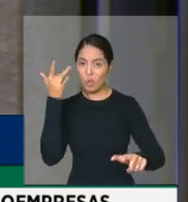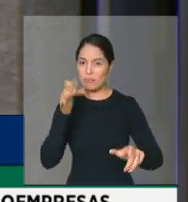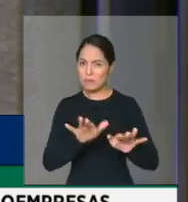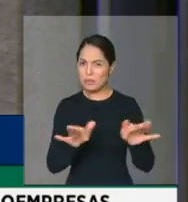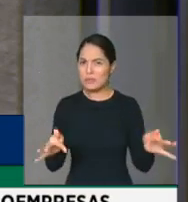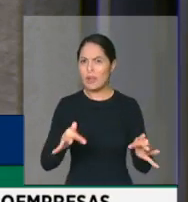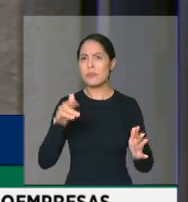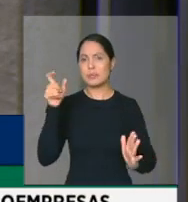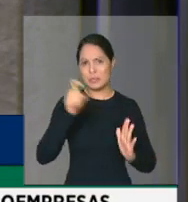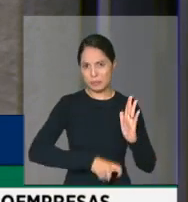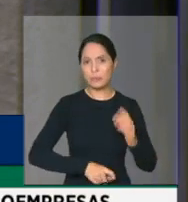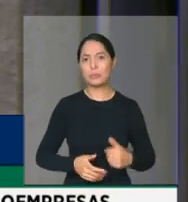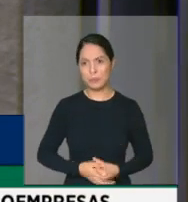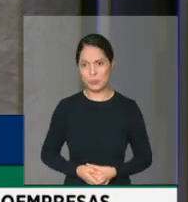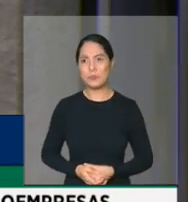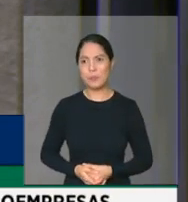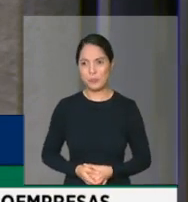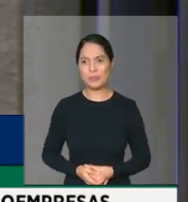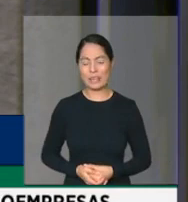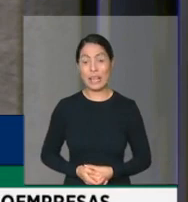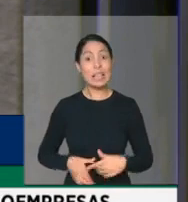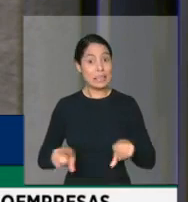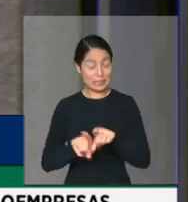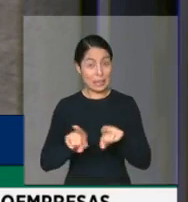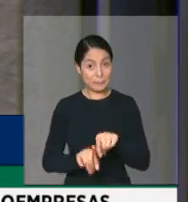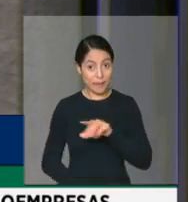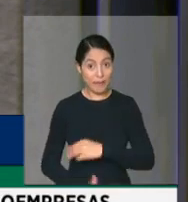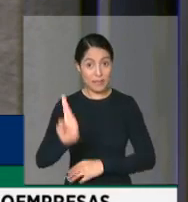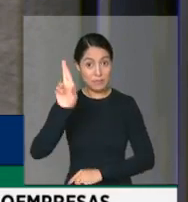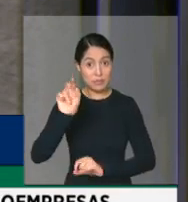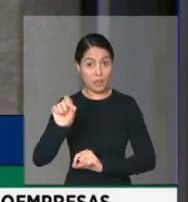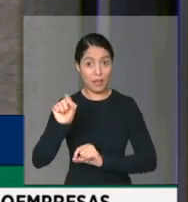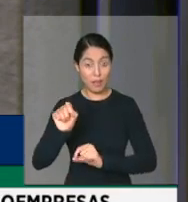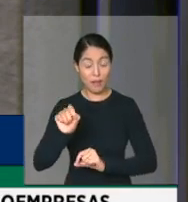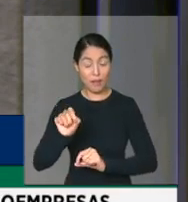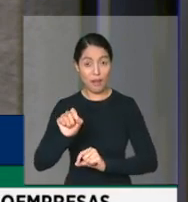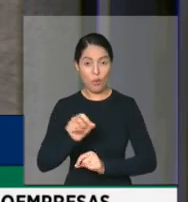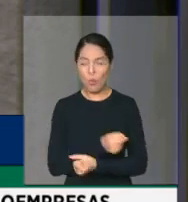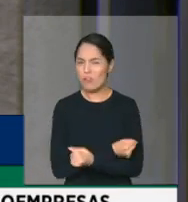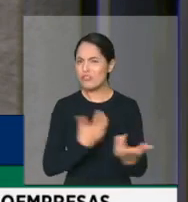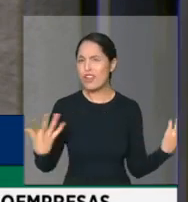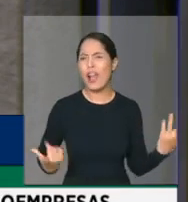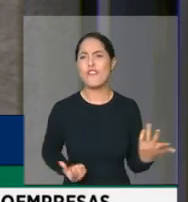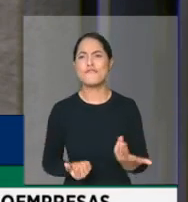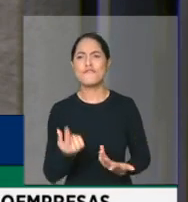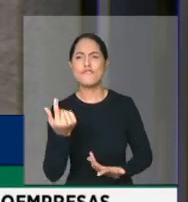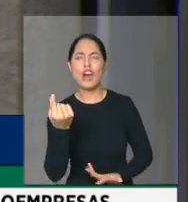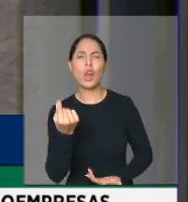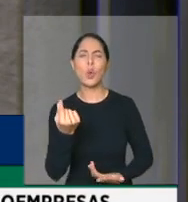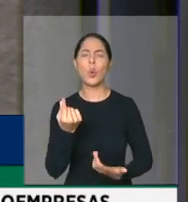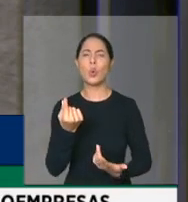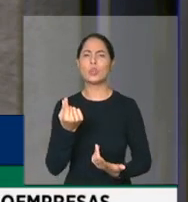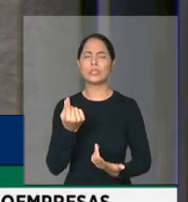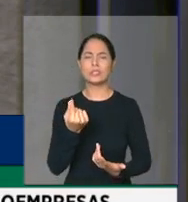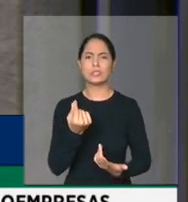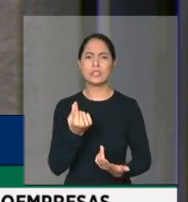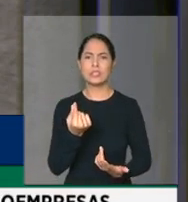simplificado. Ademais, é responsável por 59% dos valores homologados nas compras públicas federais